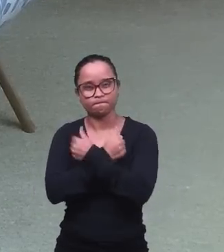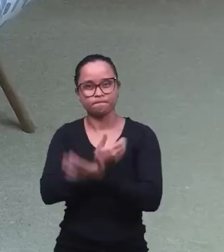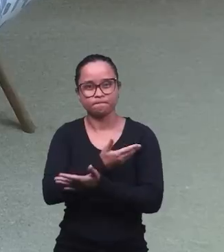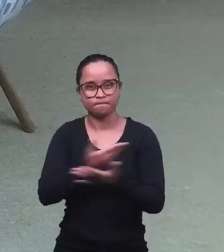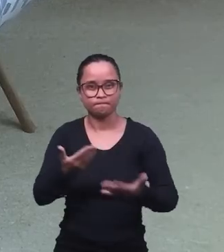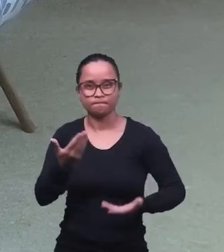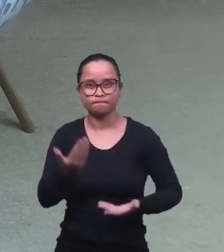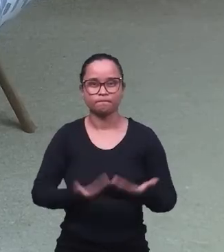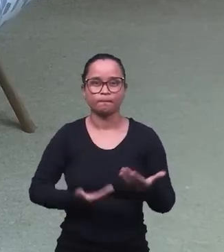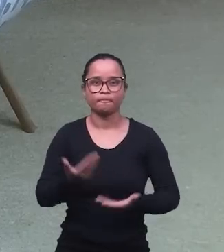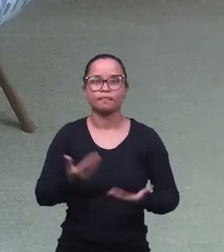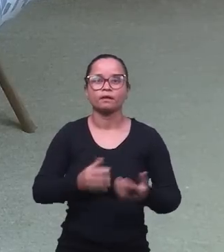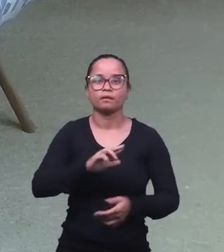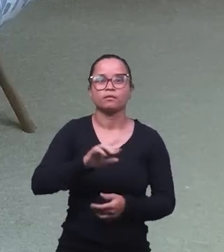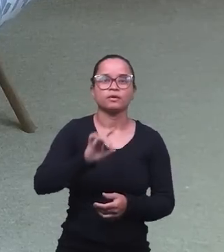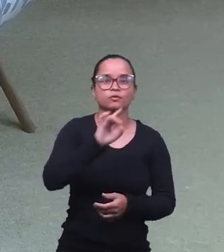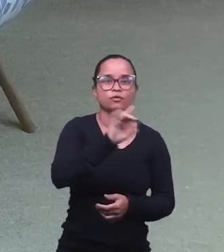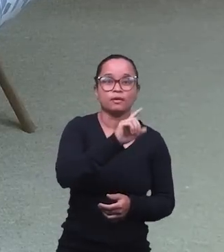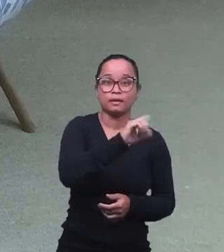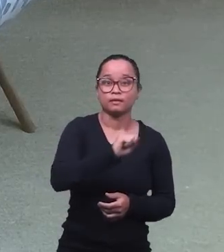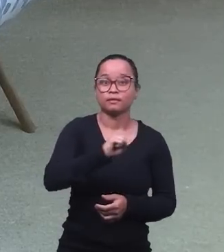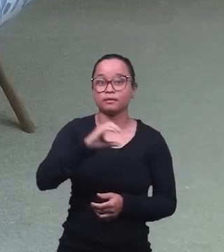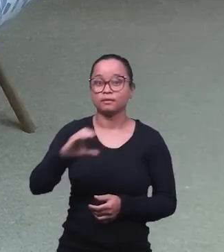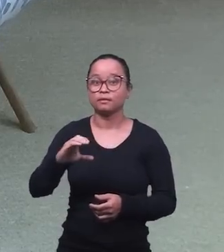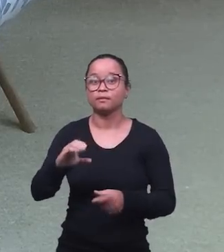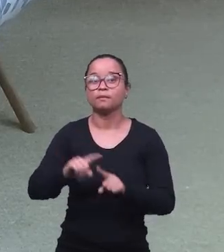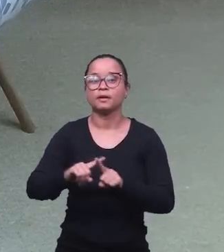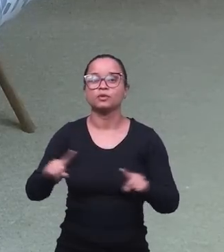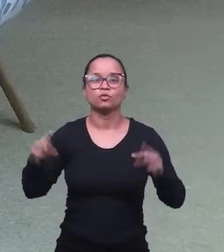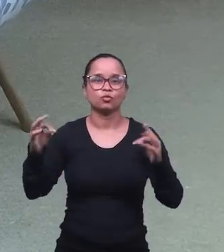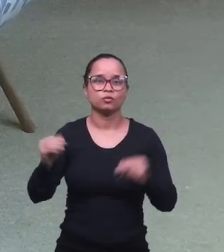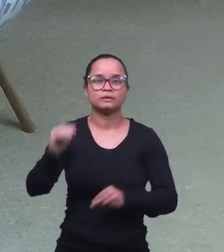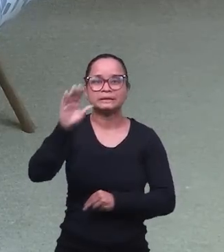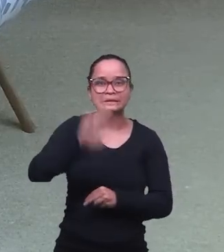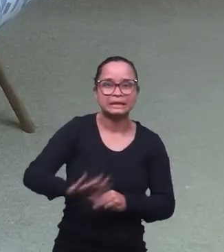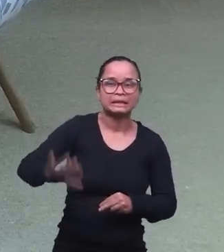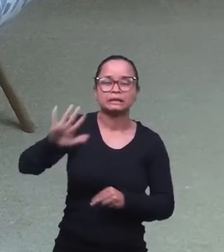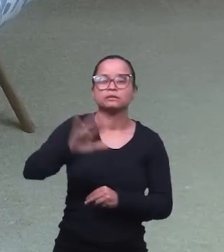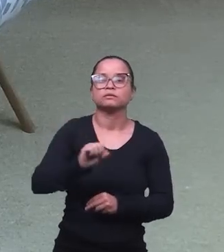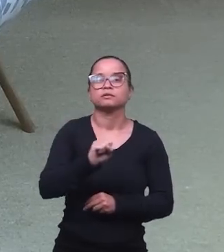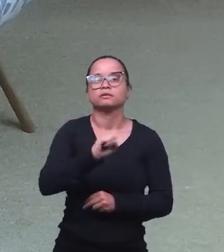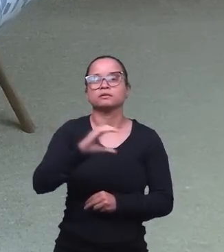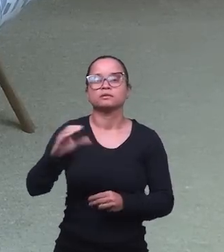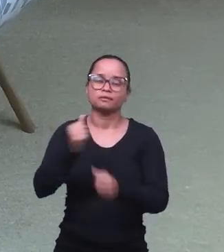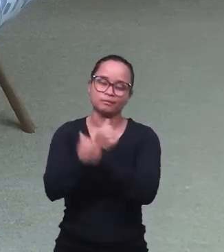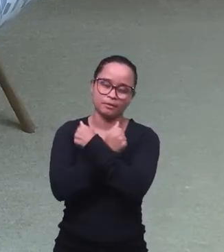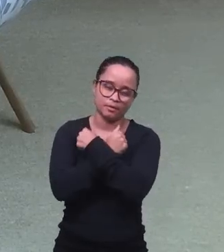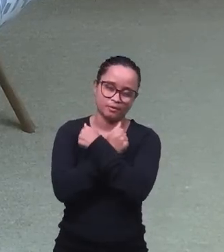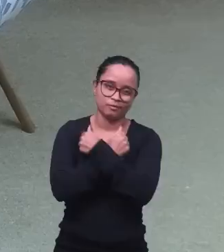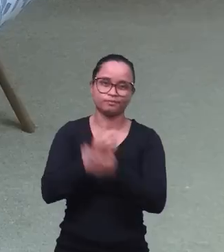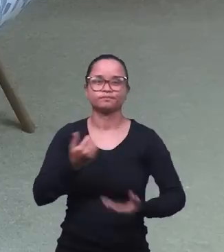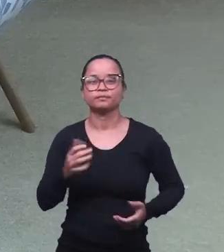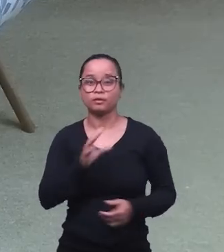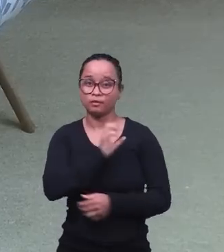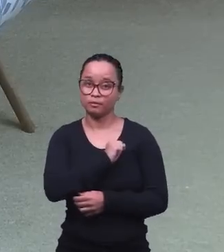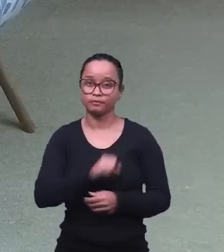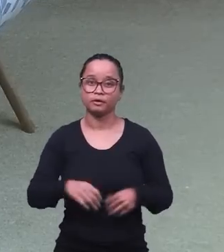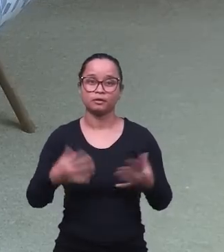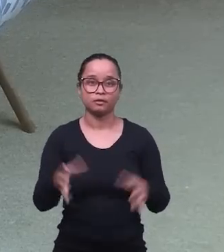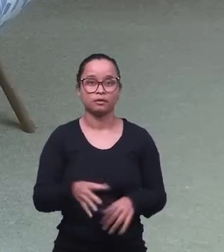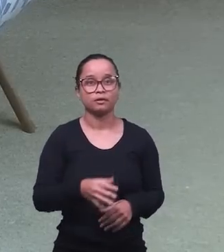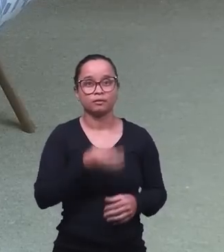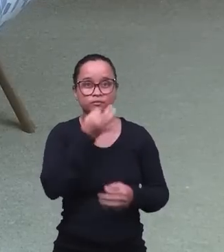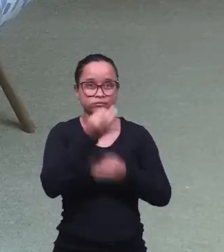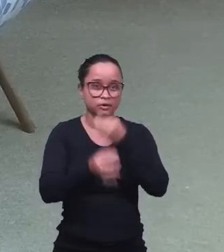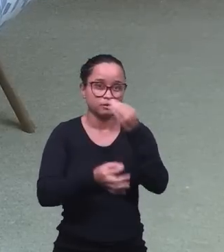todos os irmãos, não só de São José, mas do estado de Santa Catarina. Um abraço a todos os queridos. E agora vamos ao